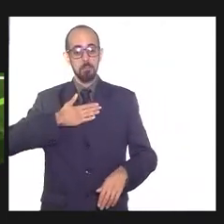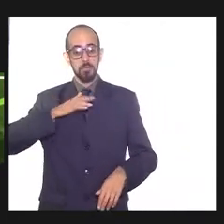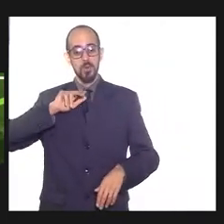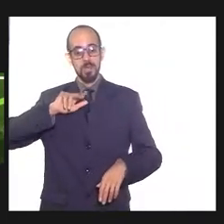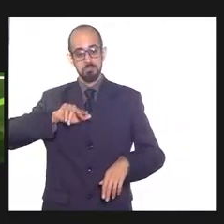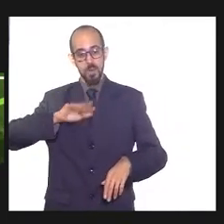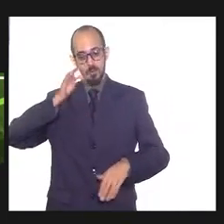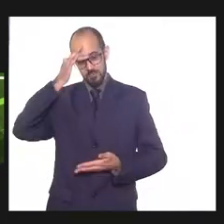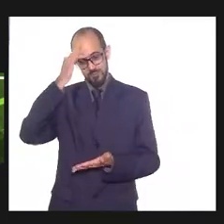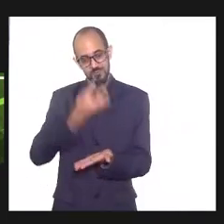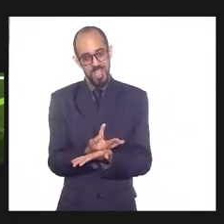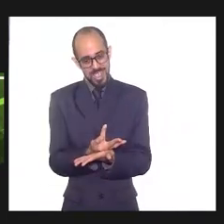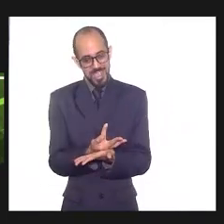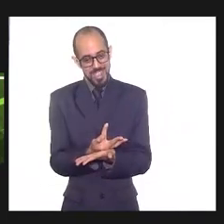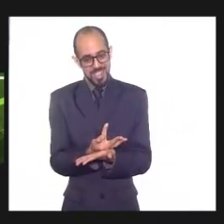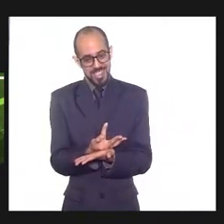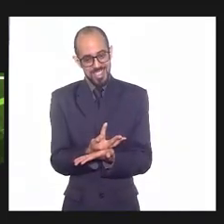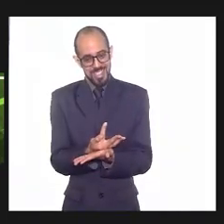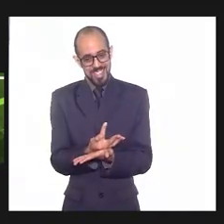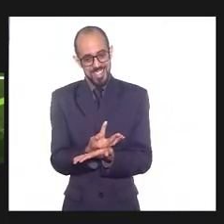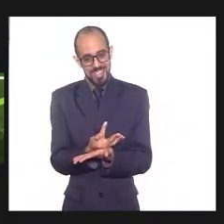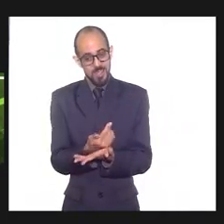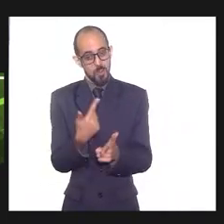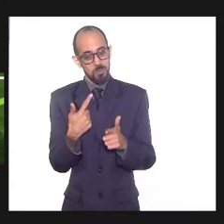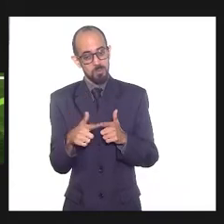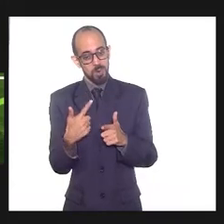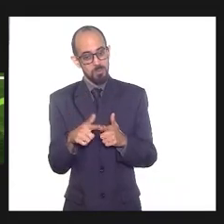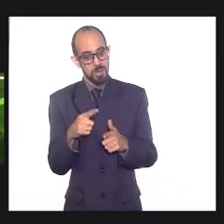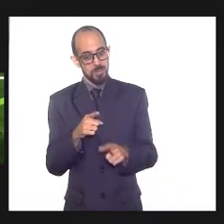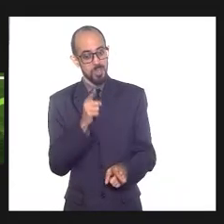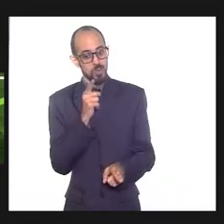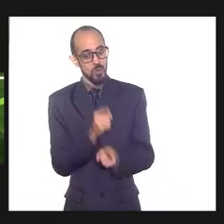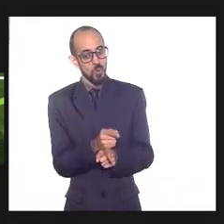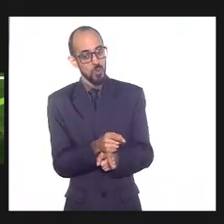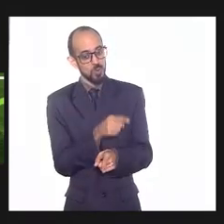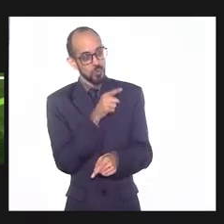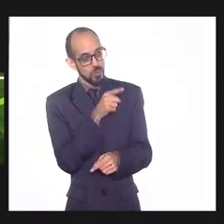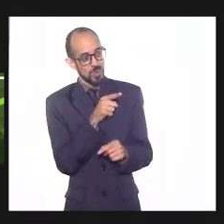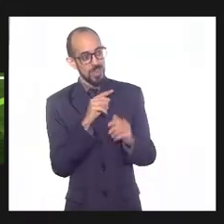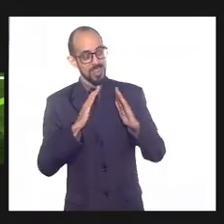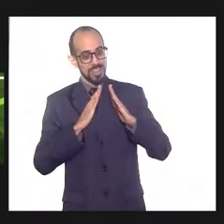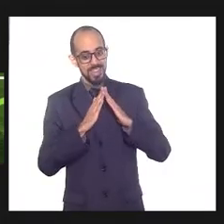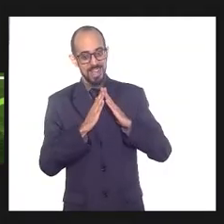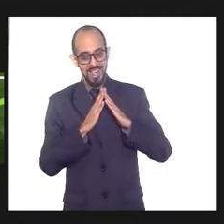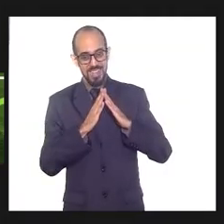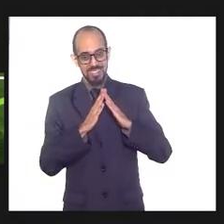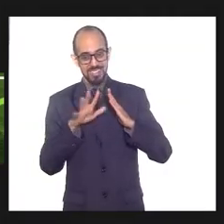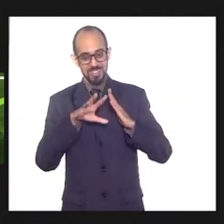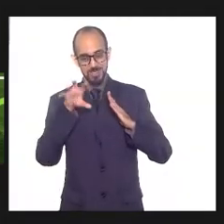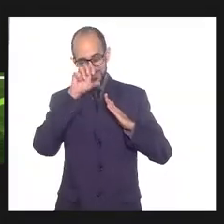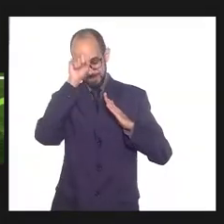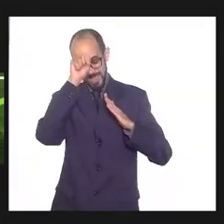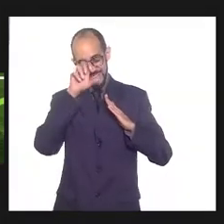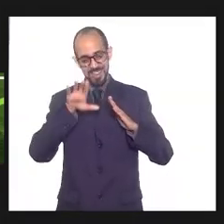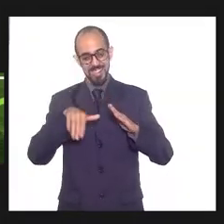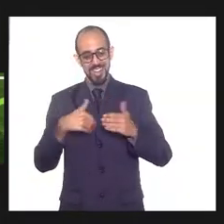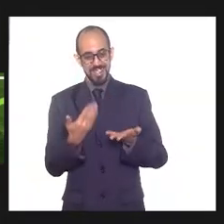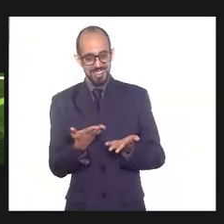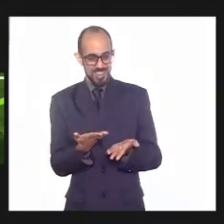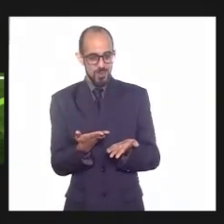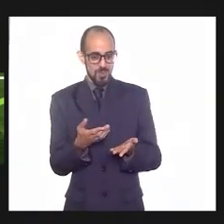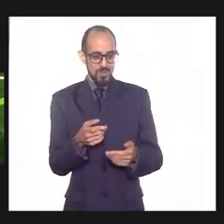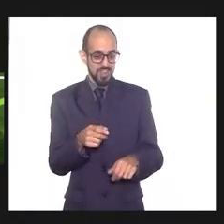então waldeck não é que eu encontro então aqui